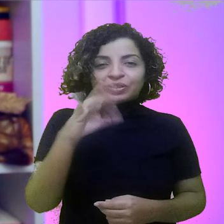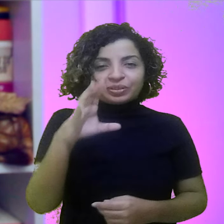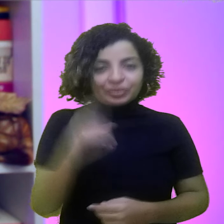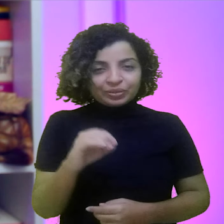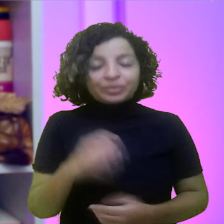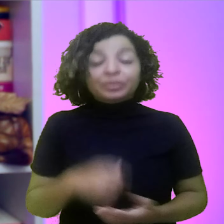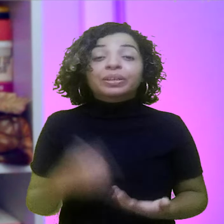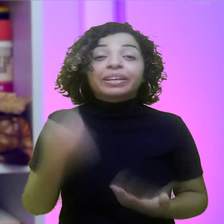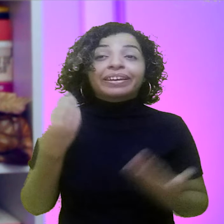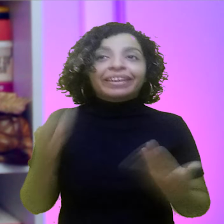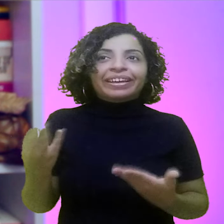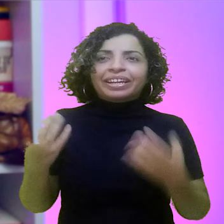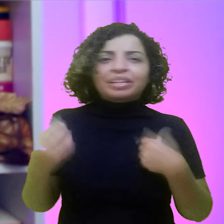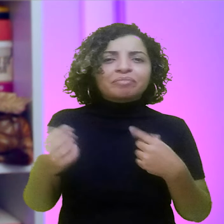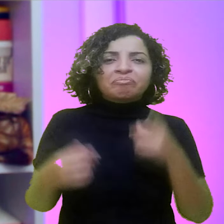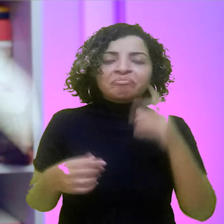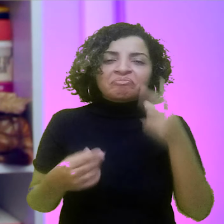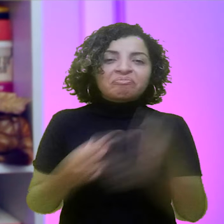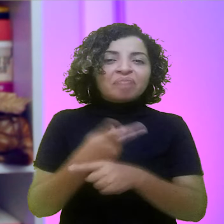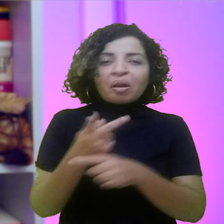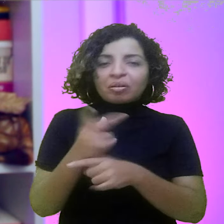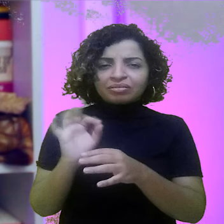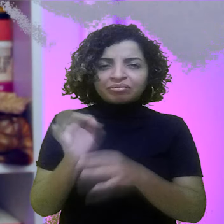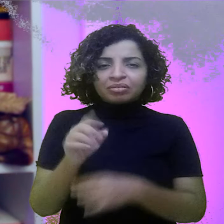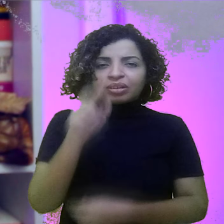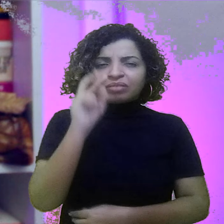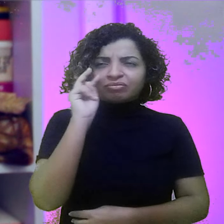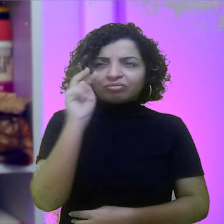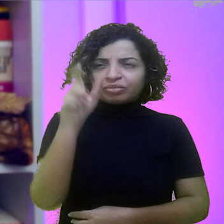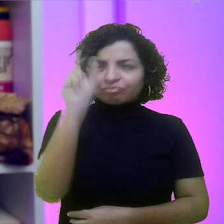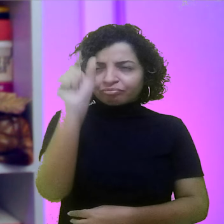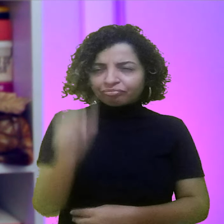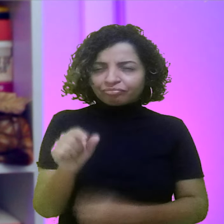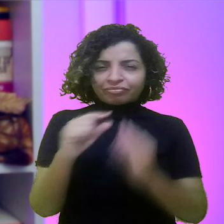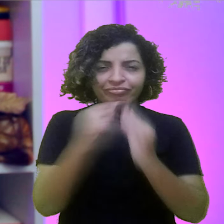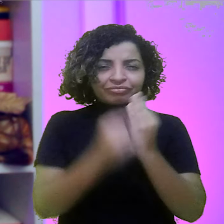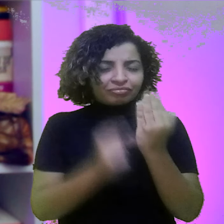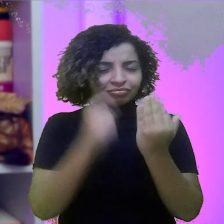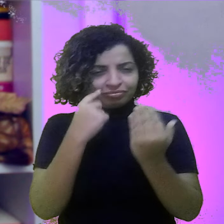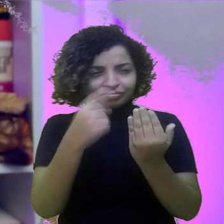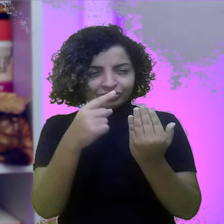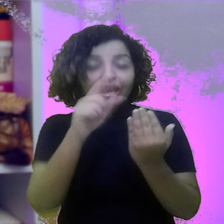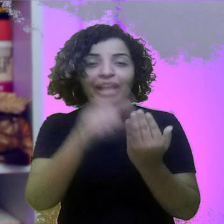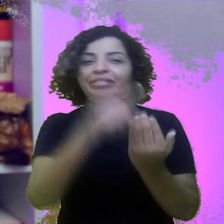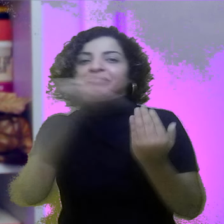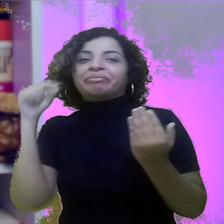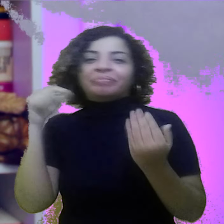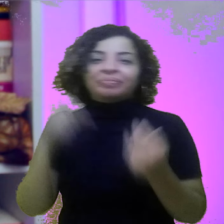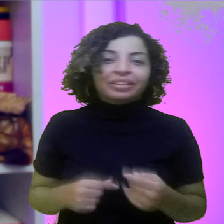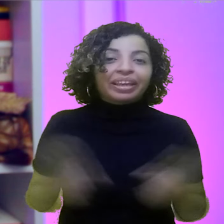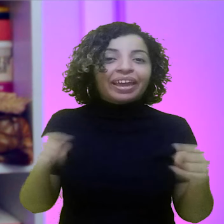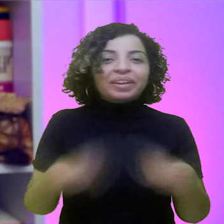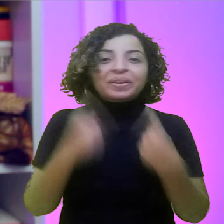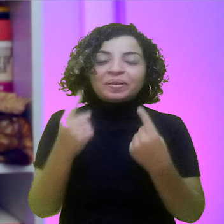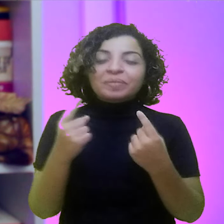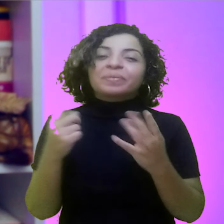daqueles clássicos exemplos assim que você nem está procurando, mas você olha assim a lombada e você puxa e se interessa pela história. Tem tudo a ver com